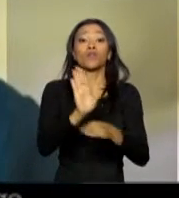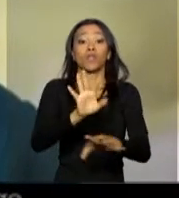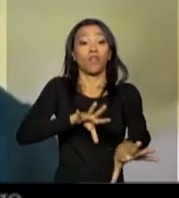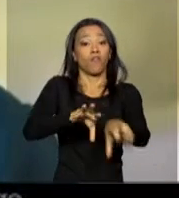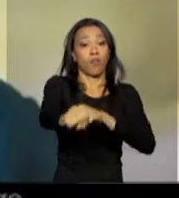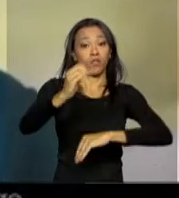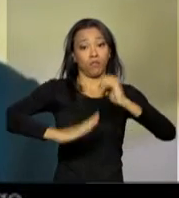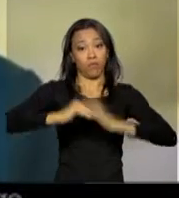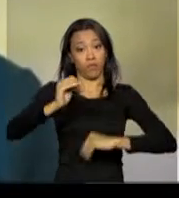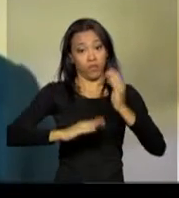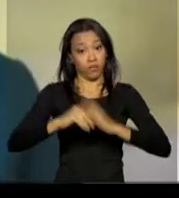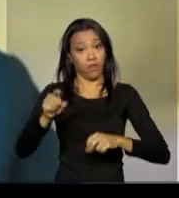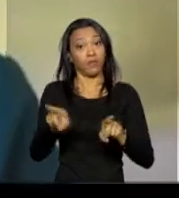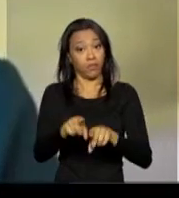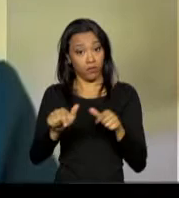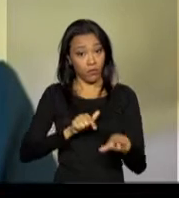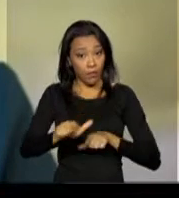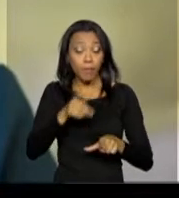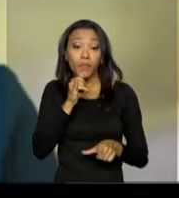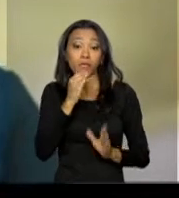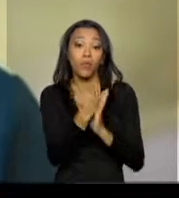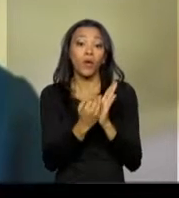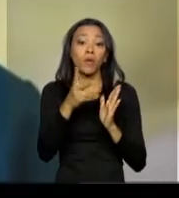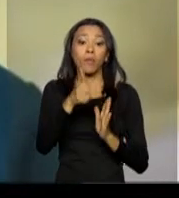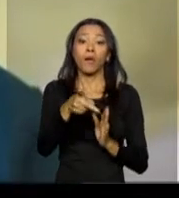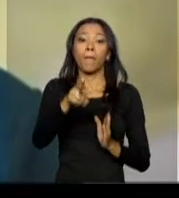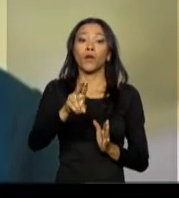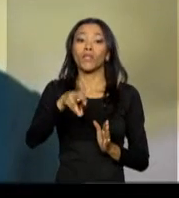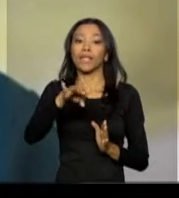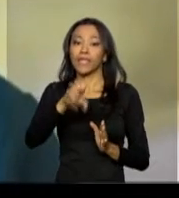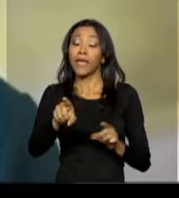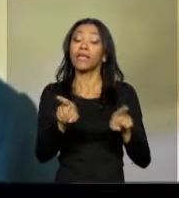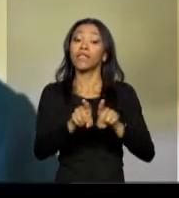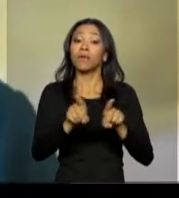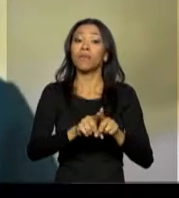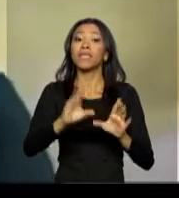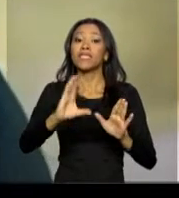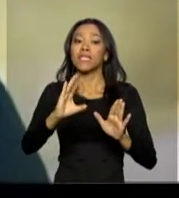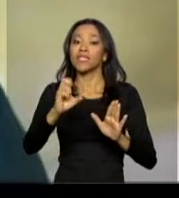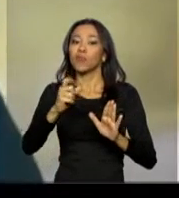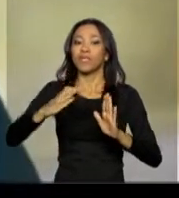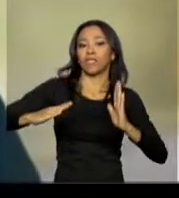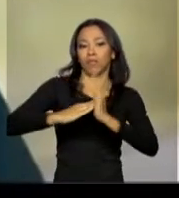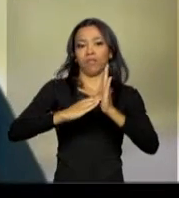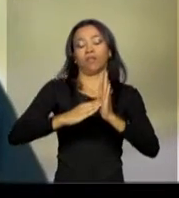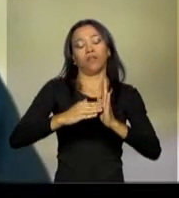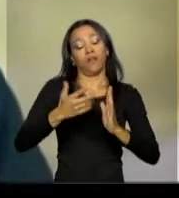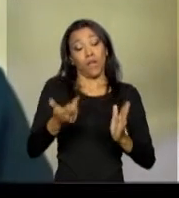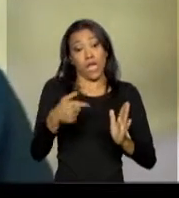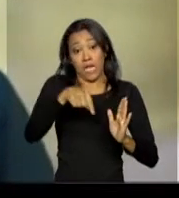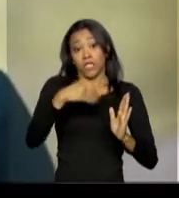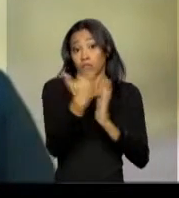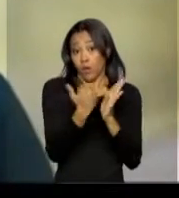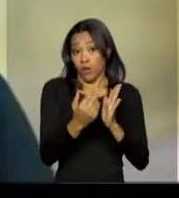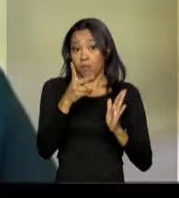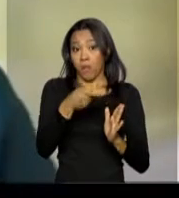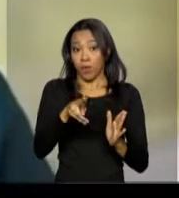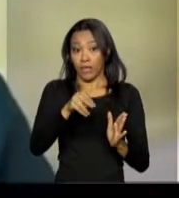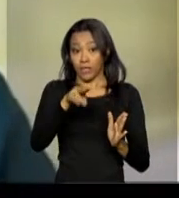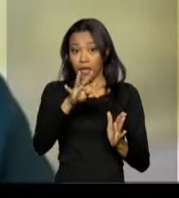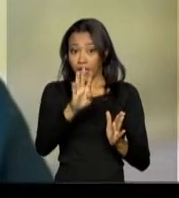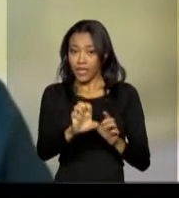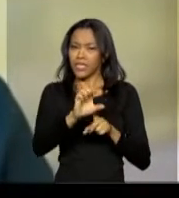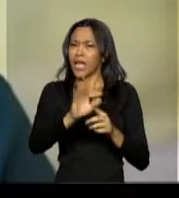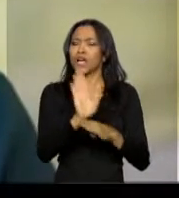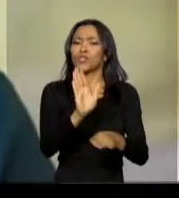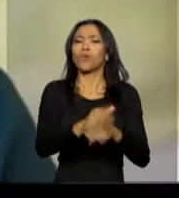profissional e o emprego, como o Pronatec e o Ciências Sem Fronteiras. O Pronatec já beneficiou mais de